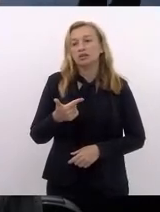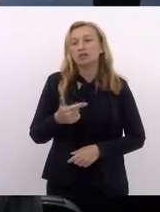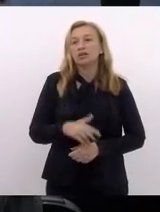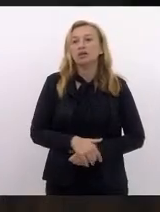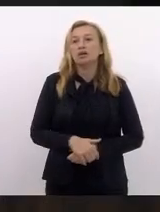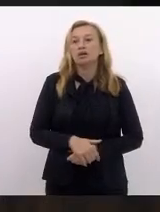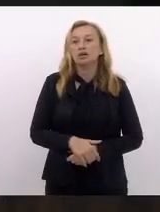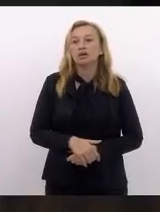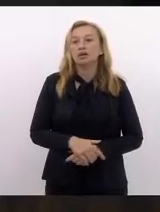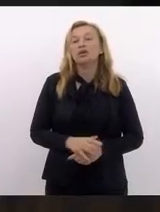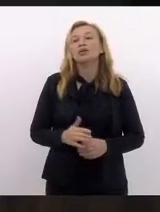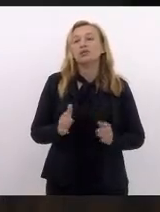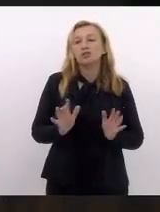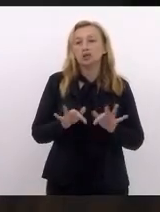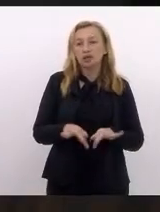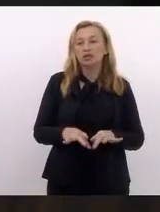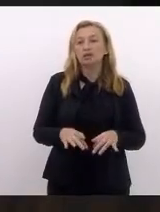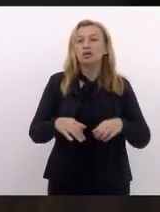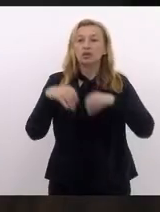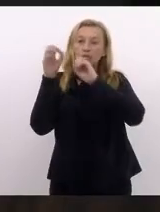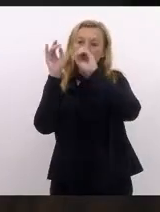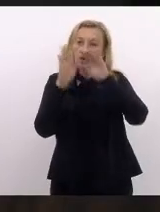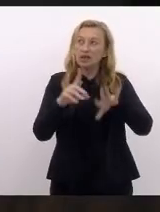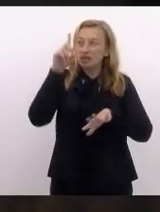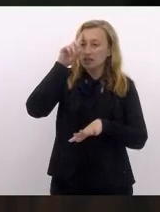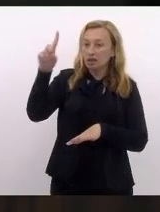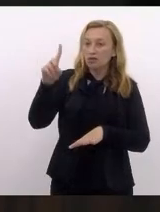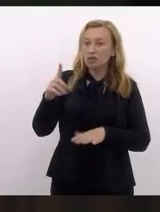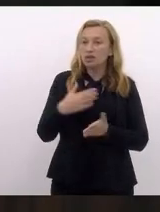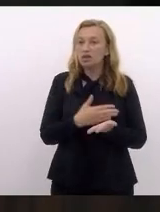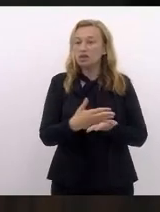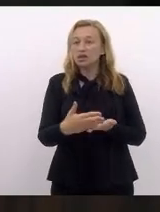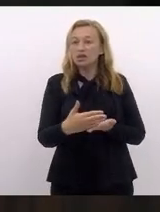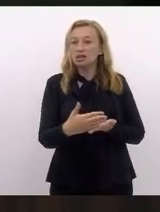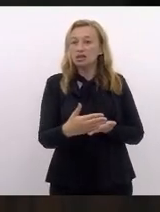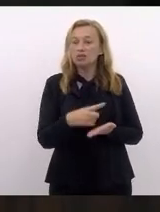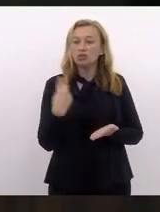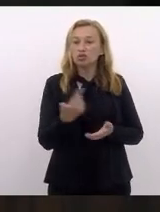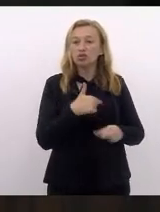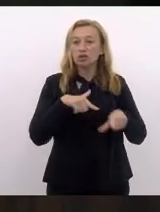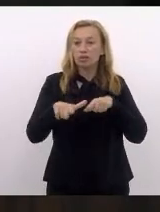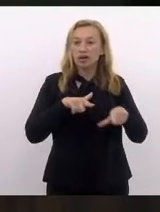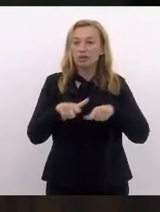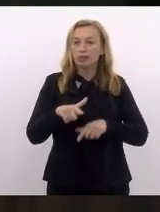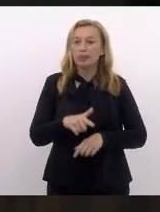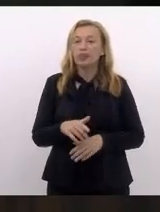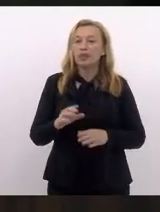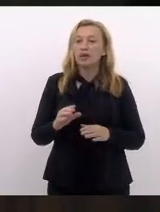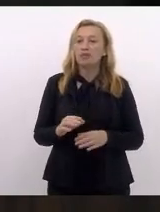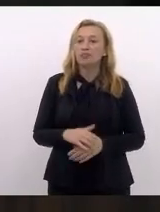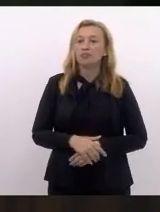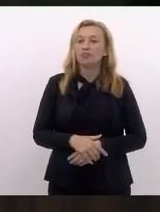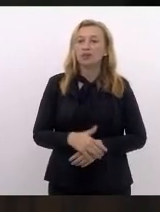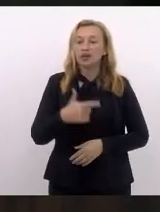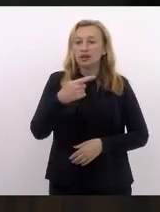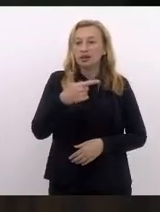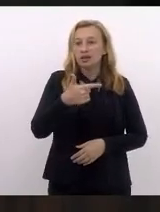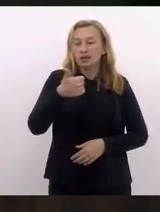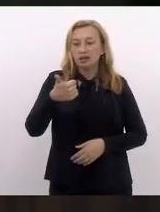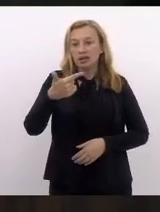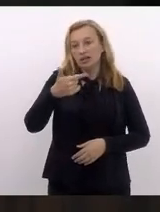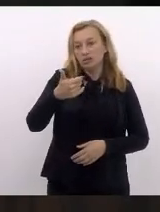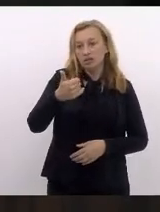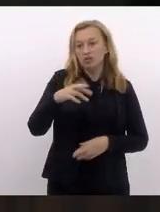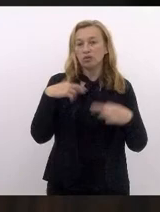e se a 11ª então havendo número legal sob a proteção de Deus iniciamos os nossos trabalhos está aberta até